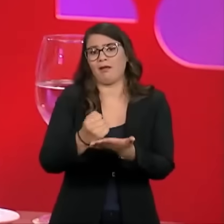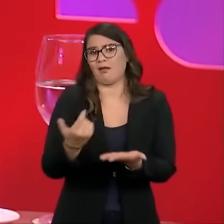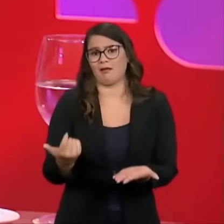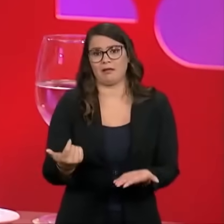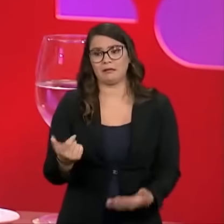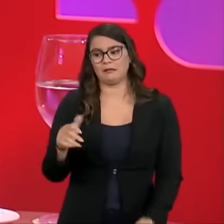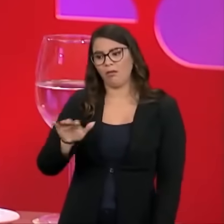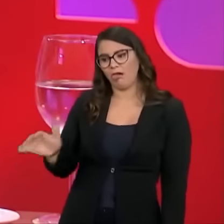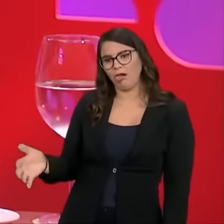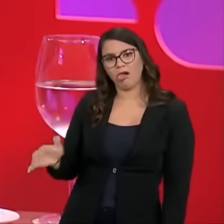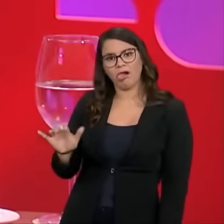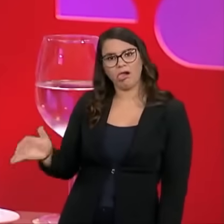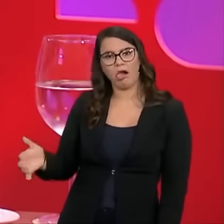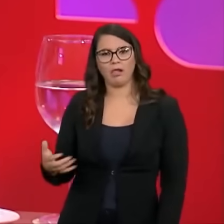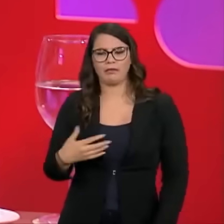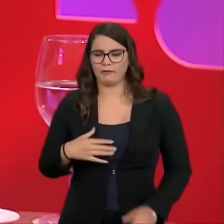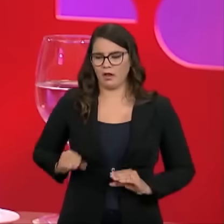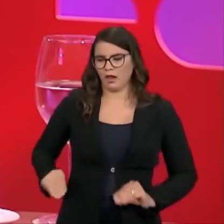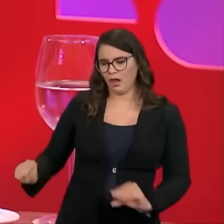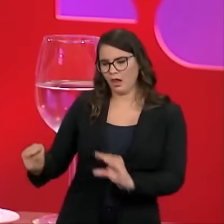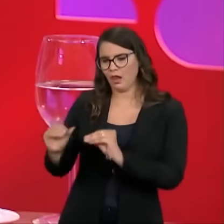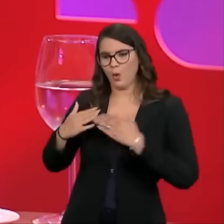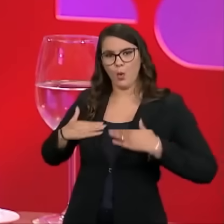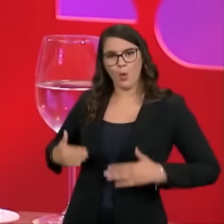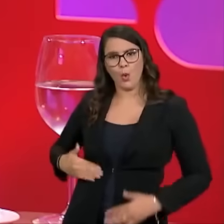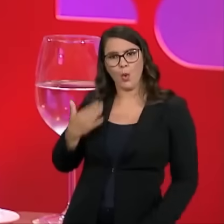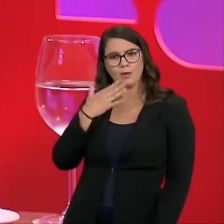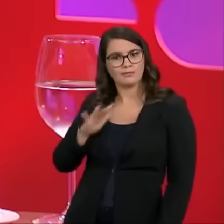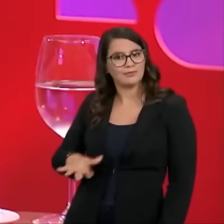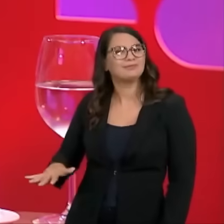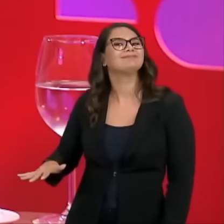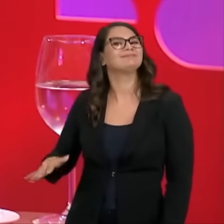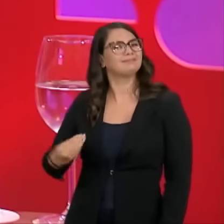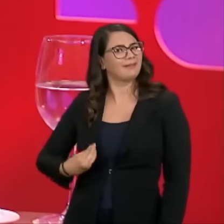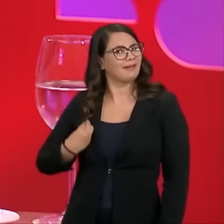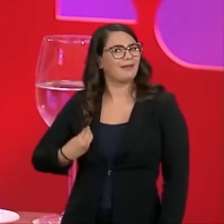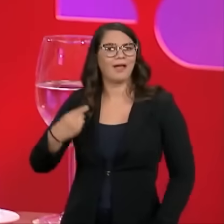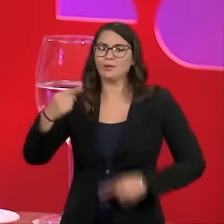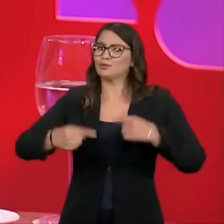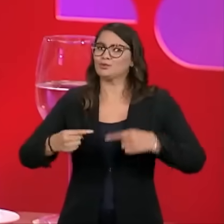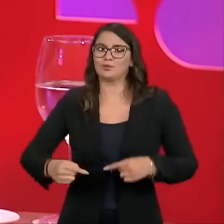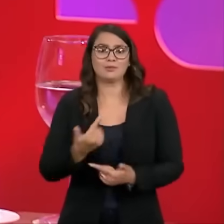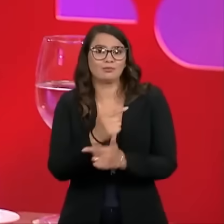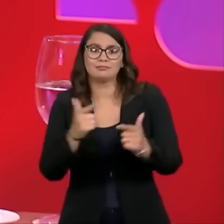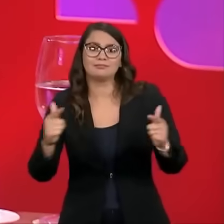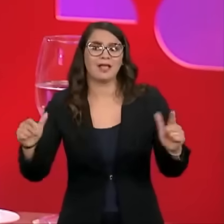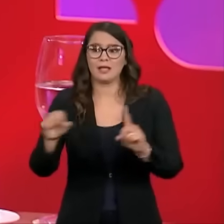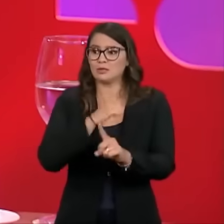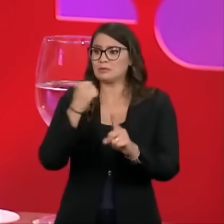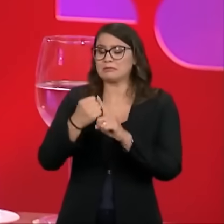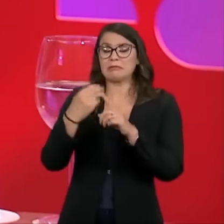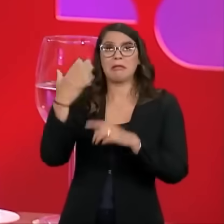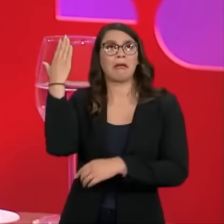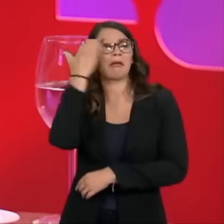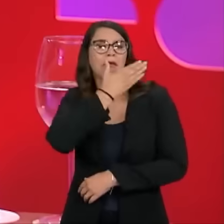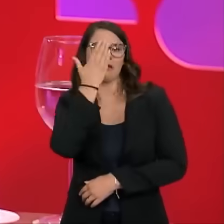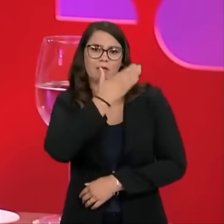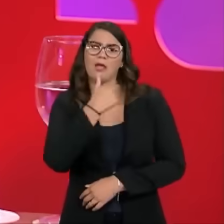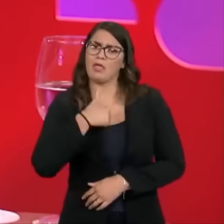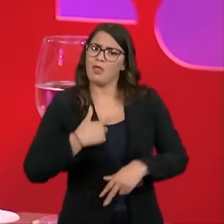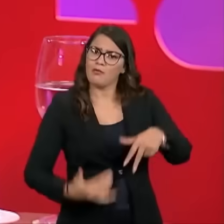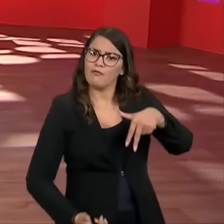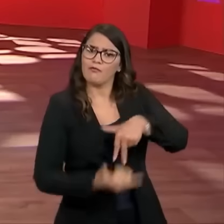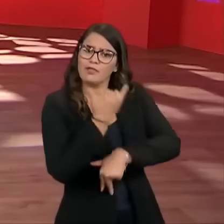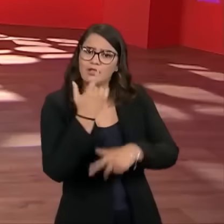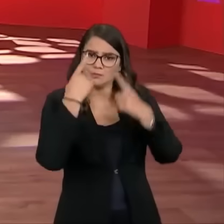pedofilia e a hipersexualização desse corpo infantil é uma realidade que a sociedade não discute não olha para isso e eu fui vítima dessa